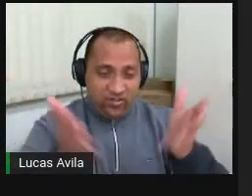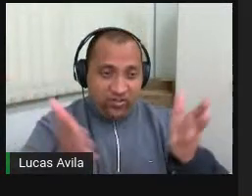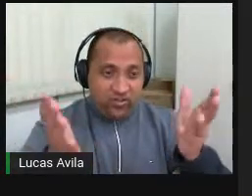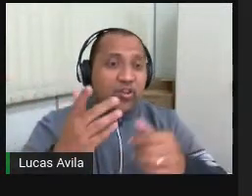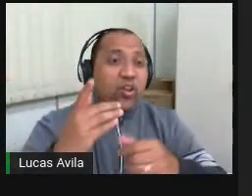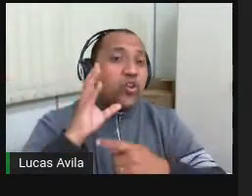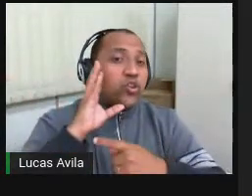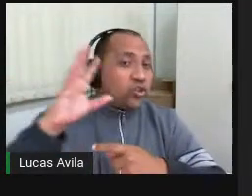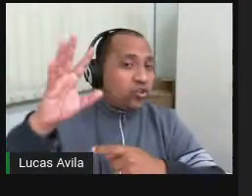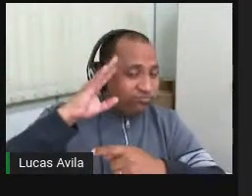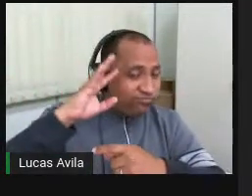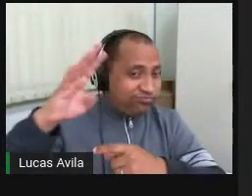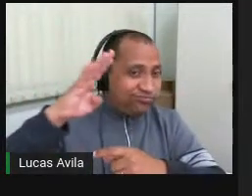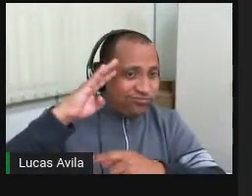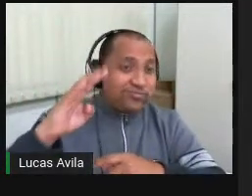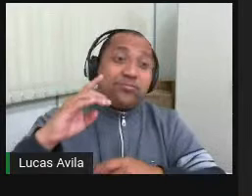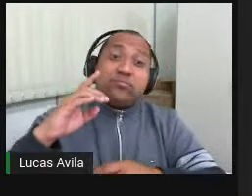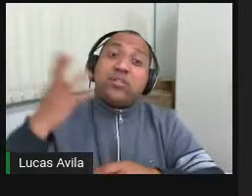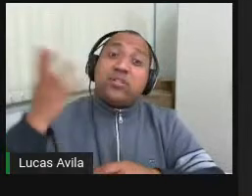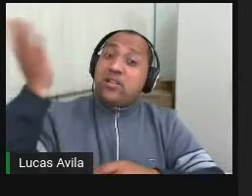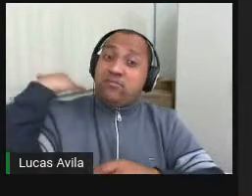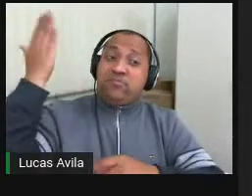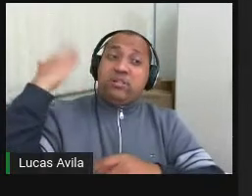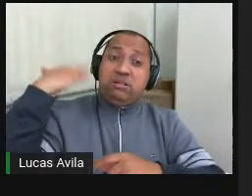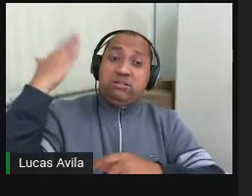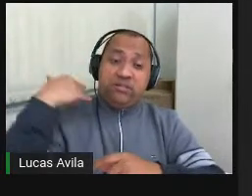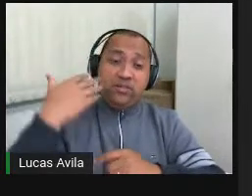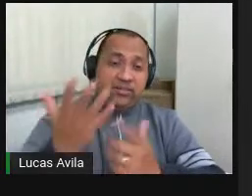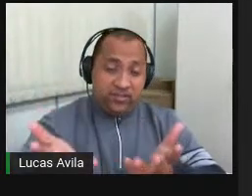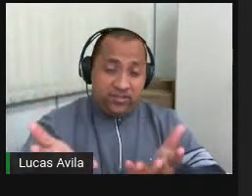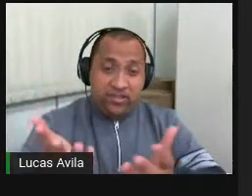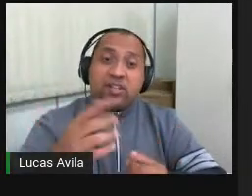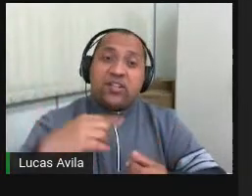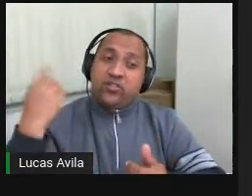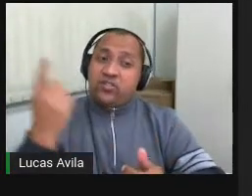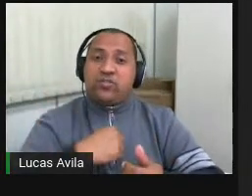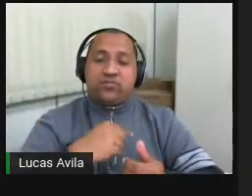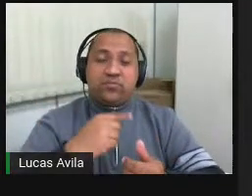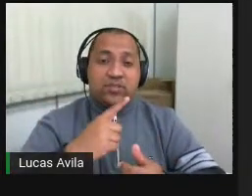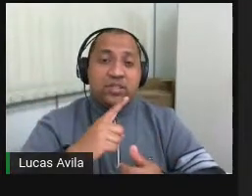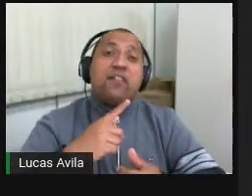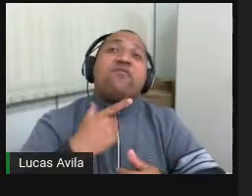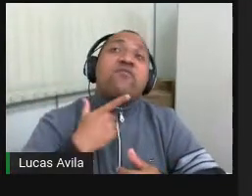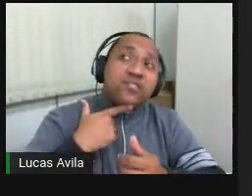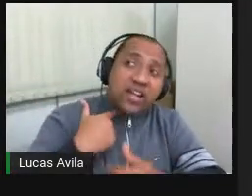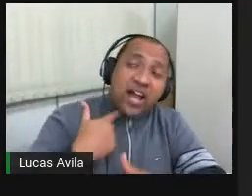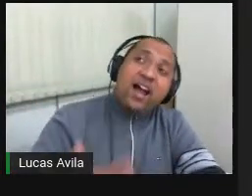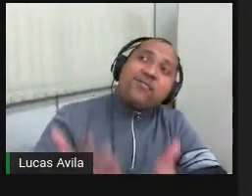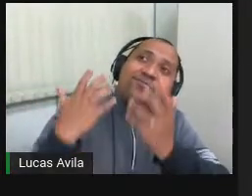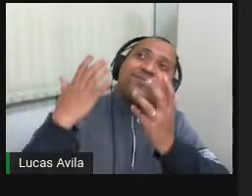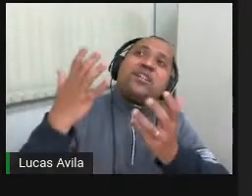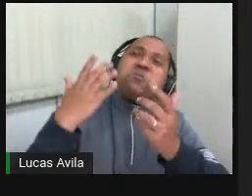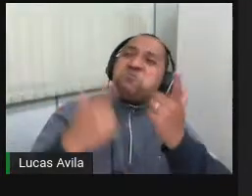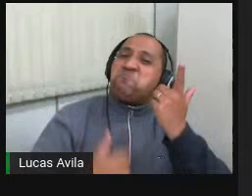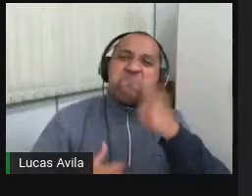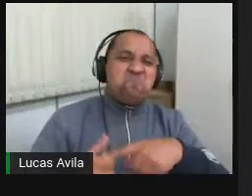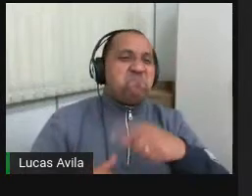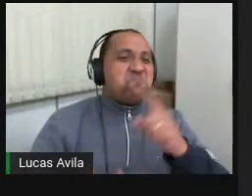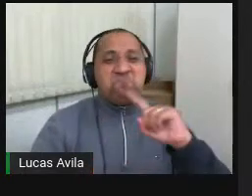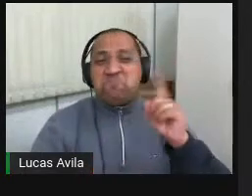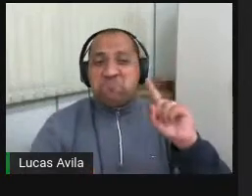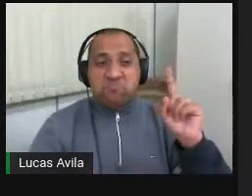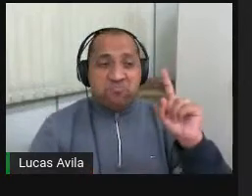que talvez alguns anos atrás, né, nossos egressos tinham esses sonhos e não conseguiu entrar na